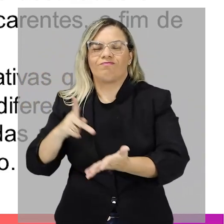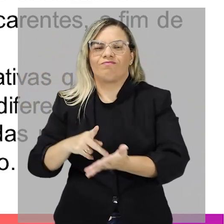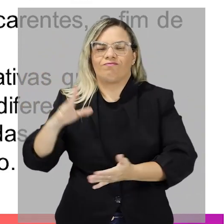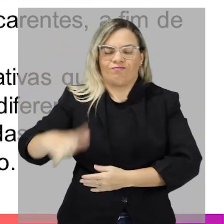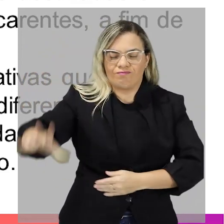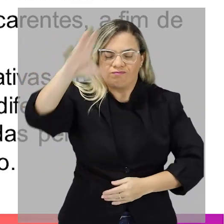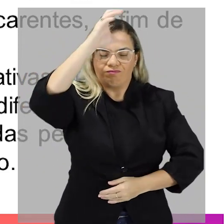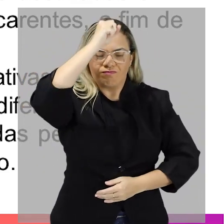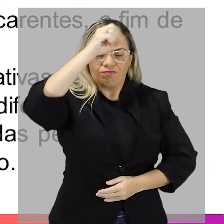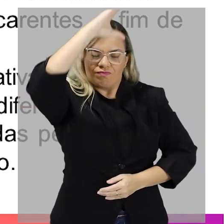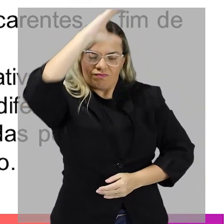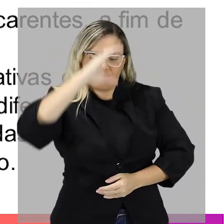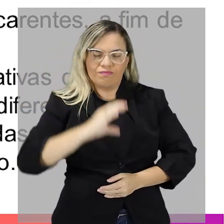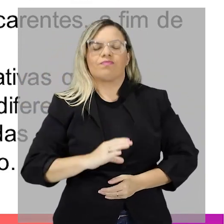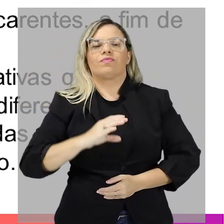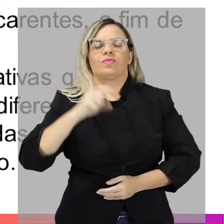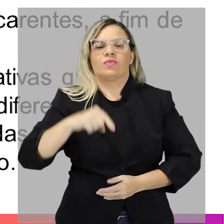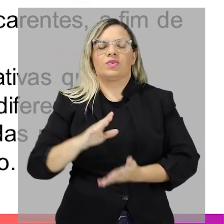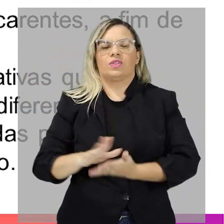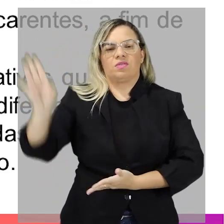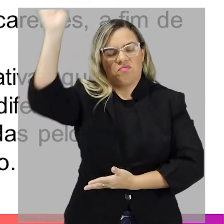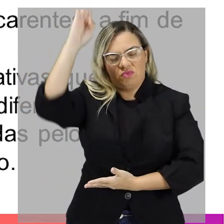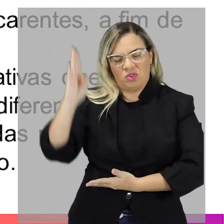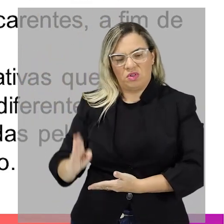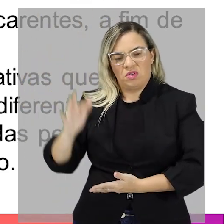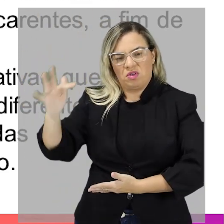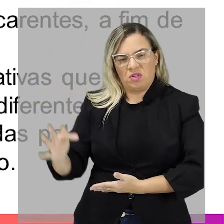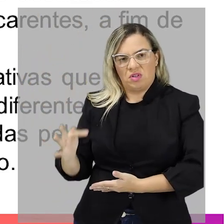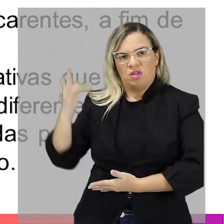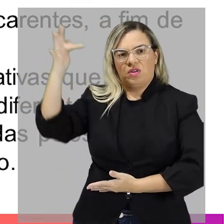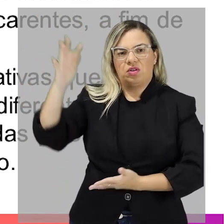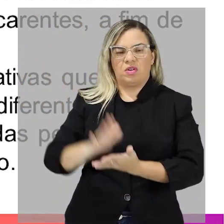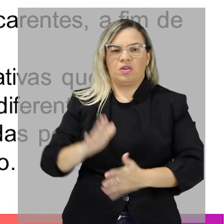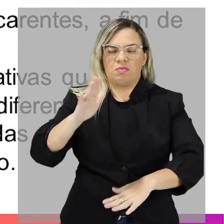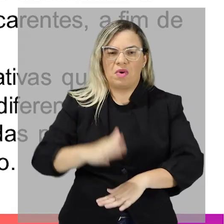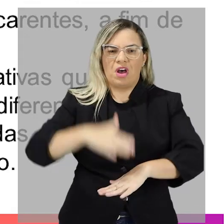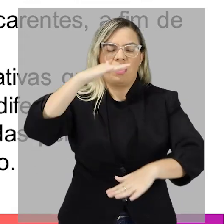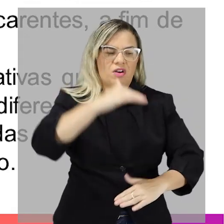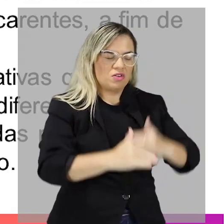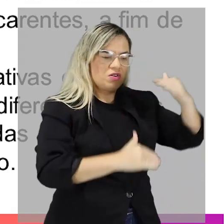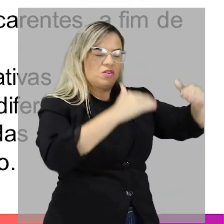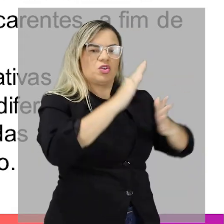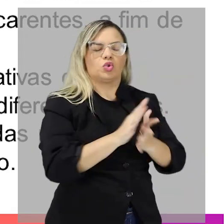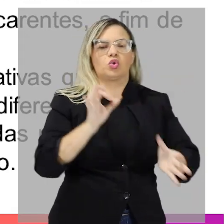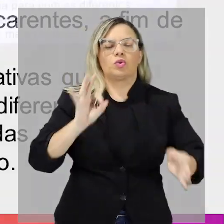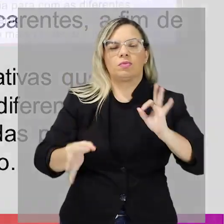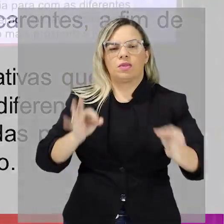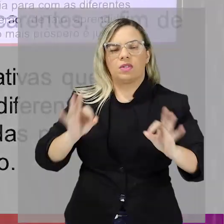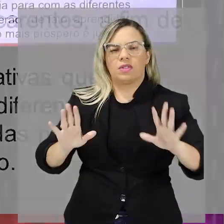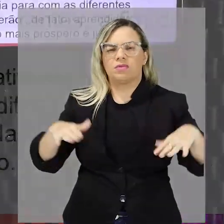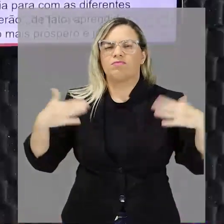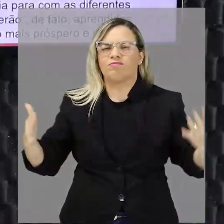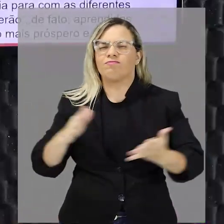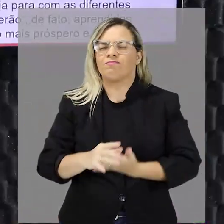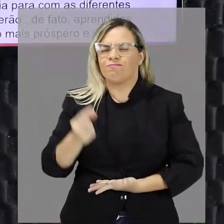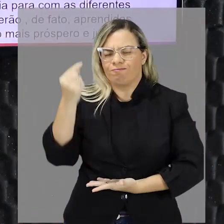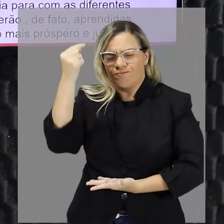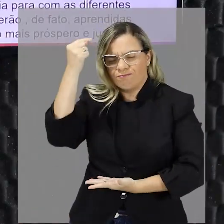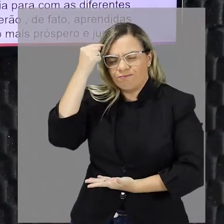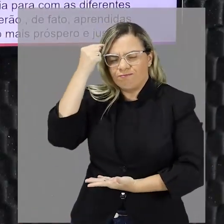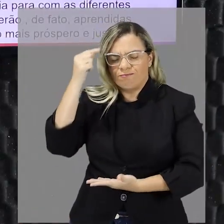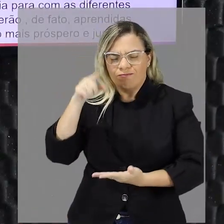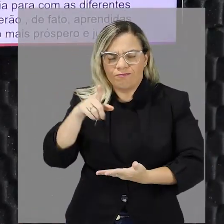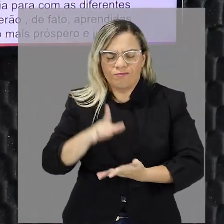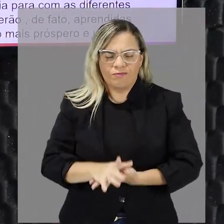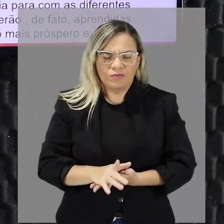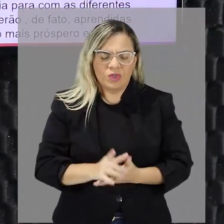aprendidas pelos cidadãos e o Brasil terá um futuro mais próspero e justo. Então vamos tentar identificar esses elementos,